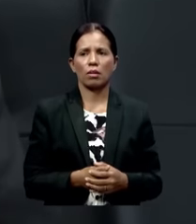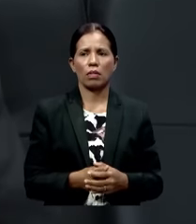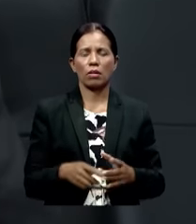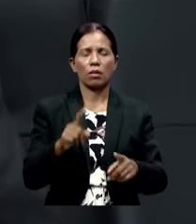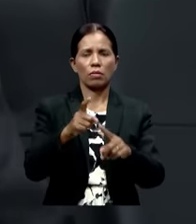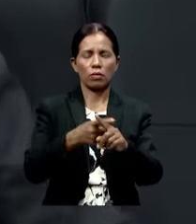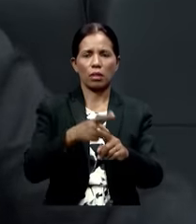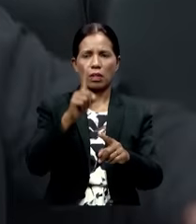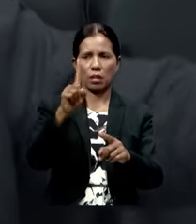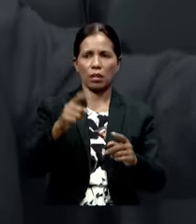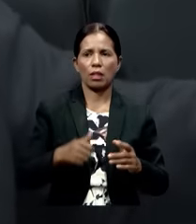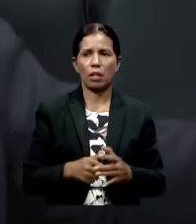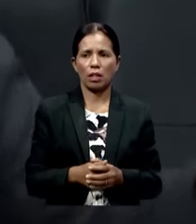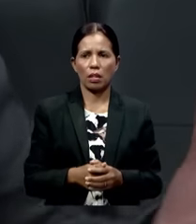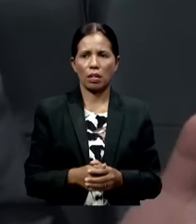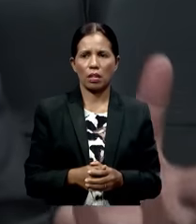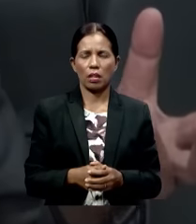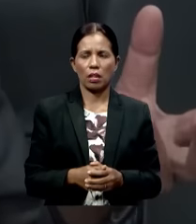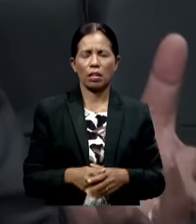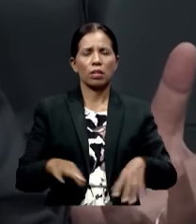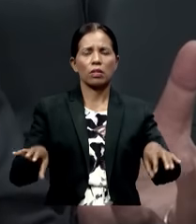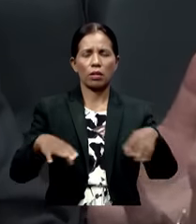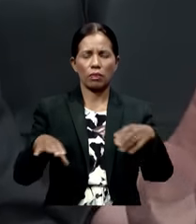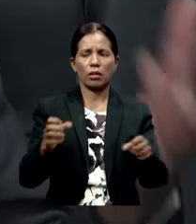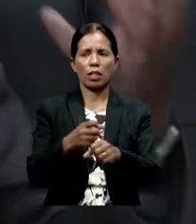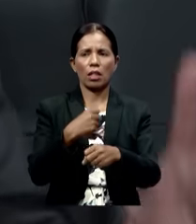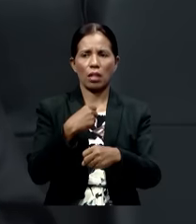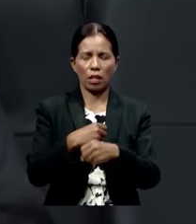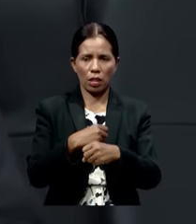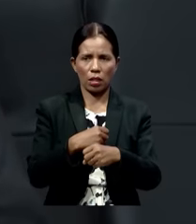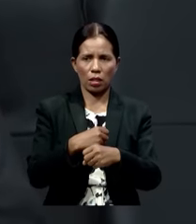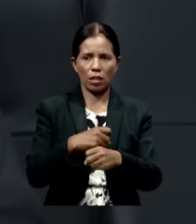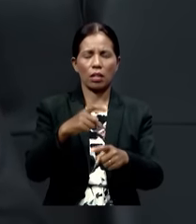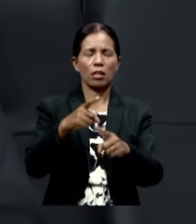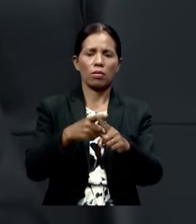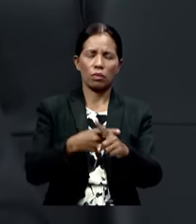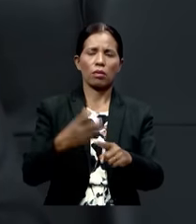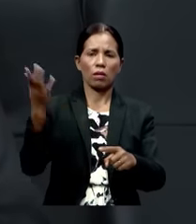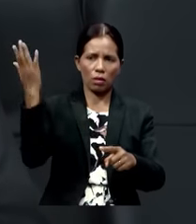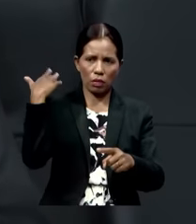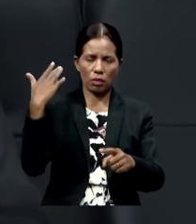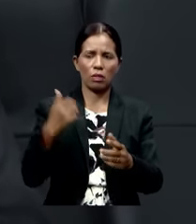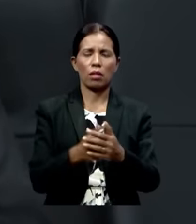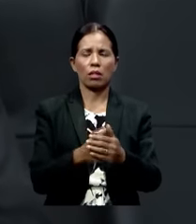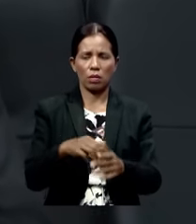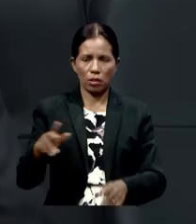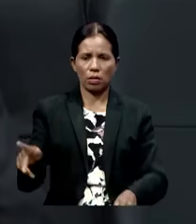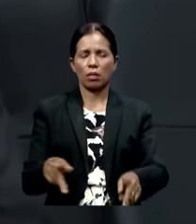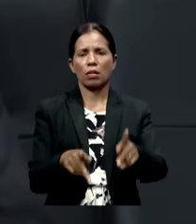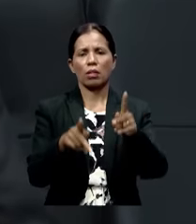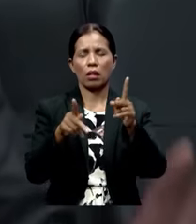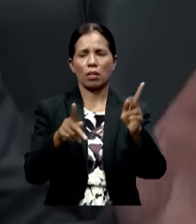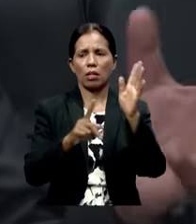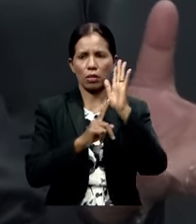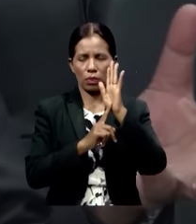fulanida. Sistema nene halau ona iha fulan hira kliuba atu publica foi in